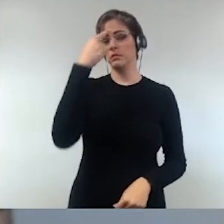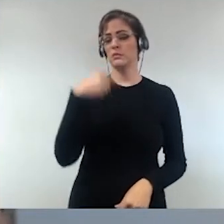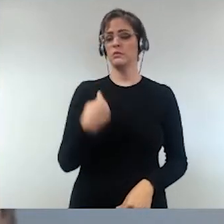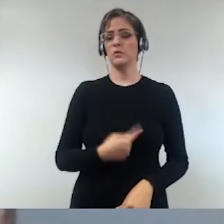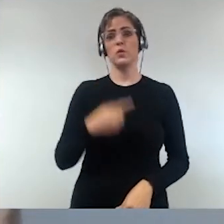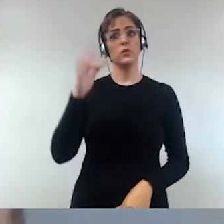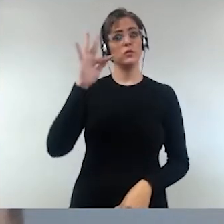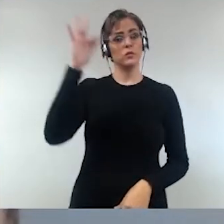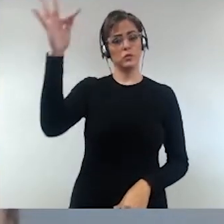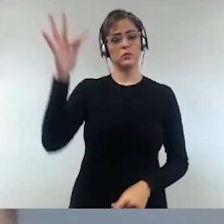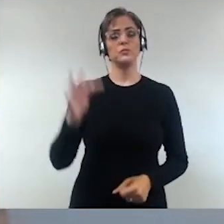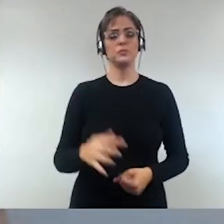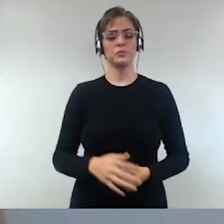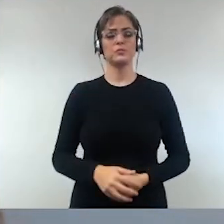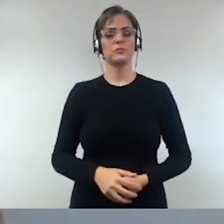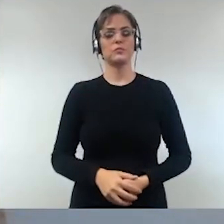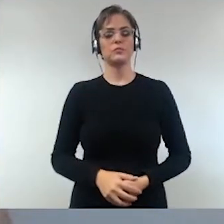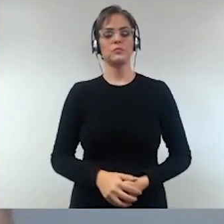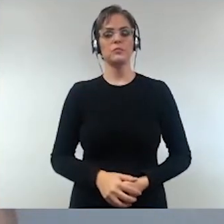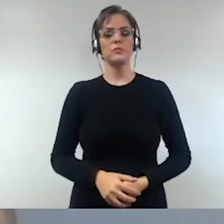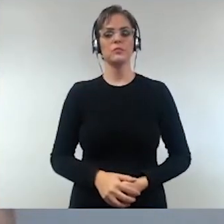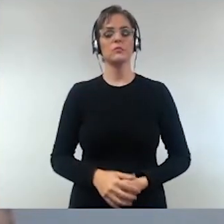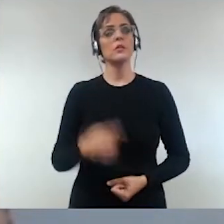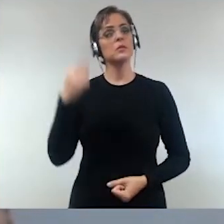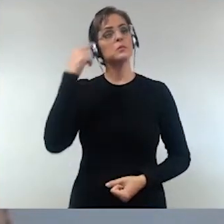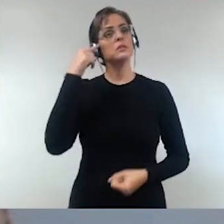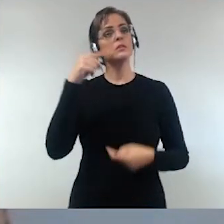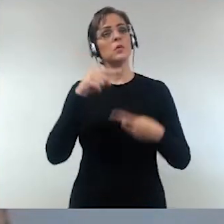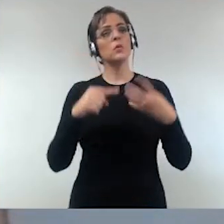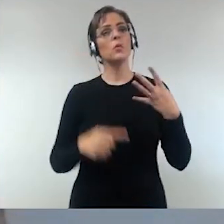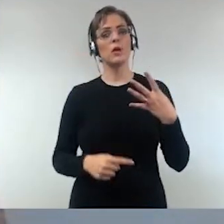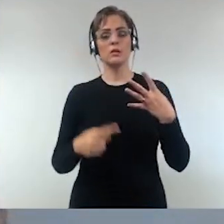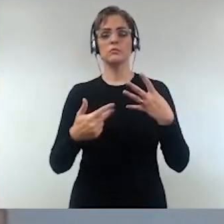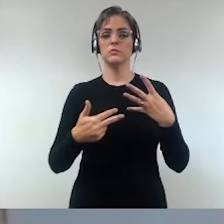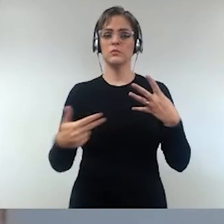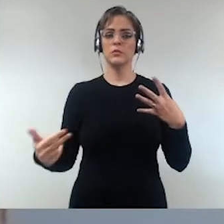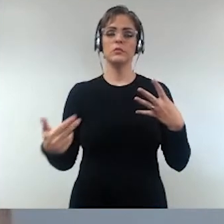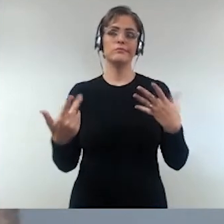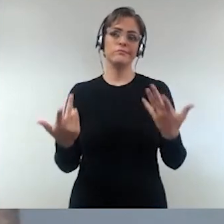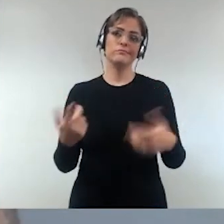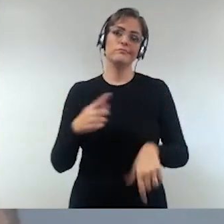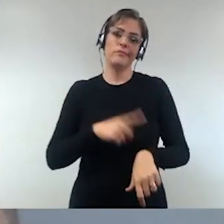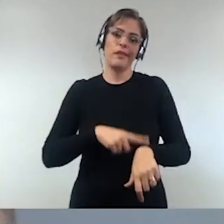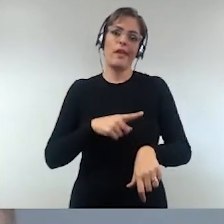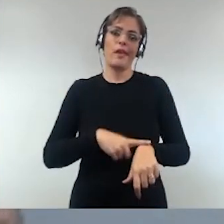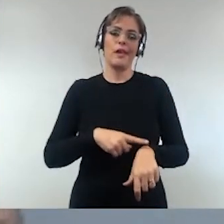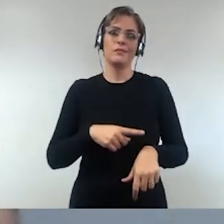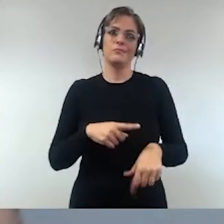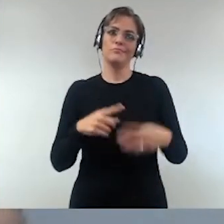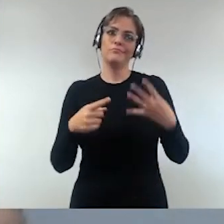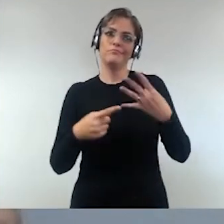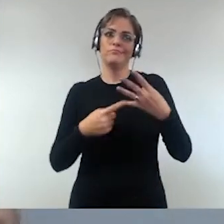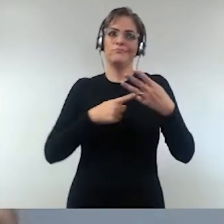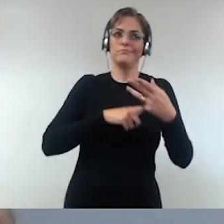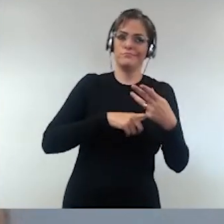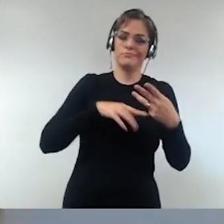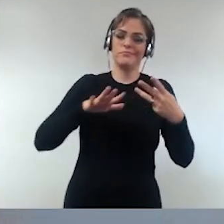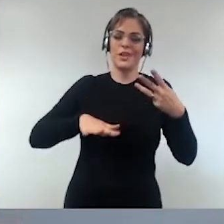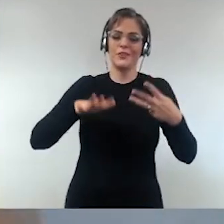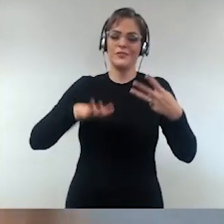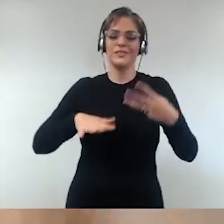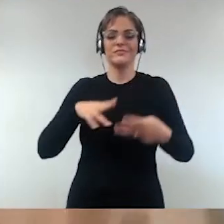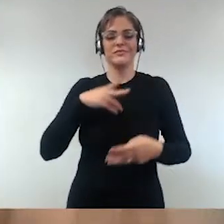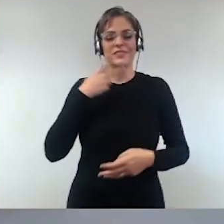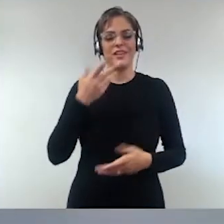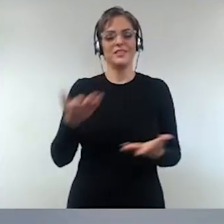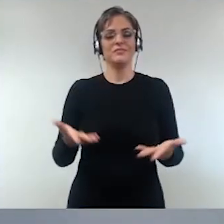para o futuro. E aí eu pensei, então, 4 pontos, né, em respeito ao tempo, talvez 3, para tratar com